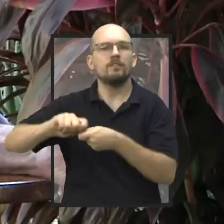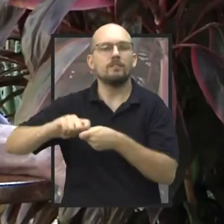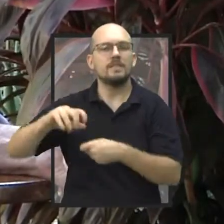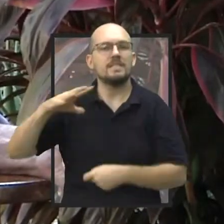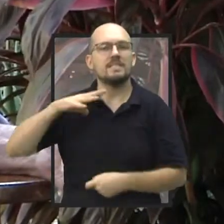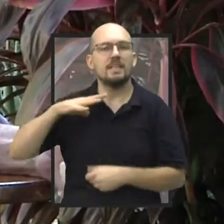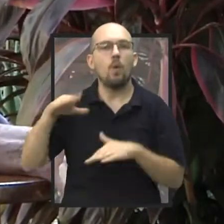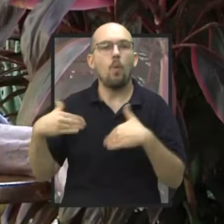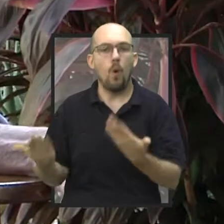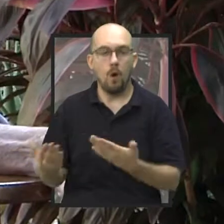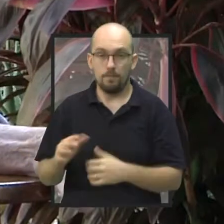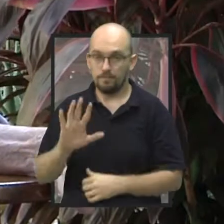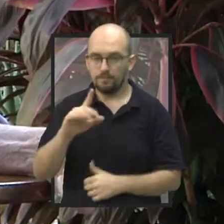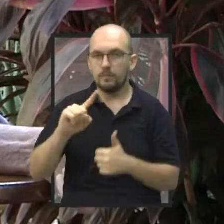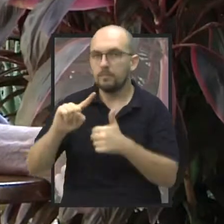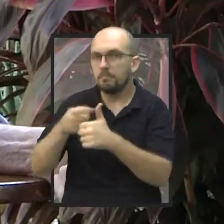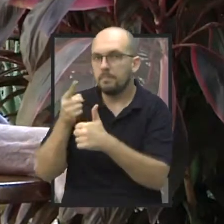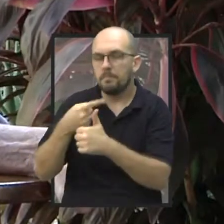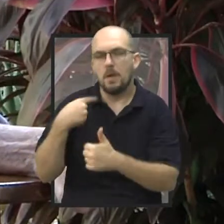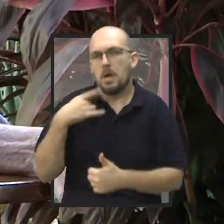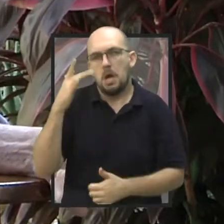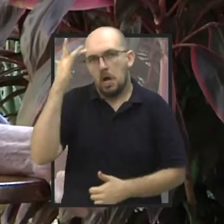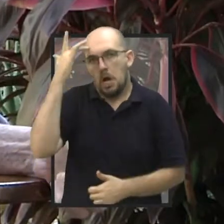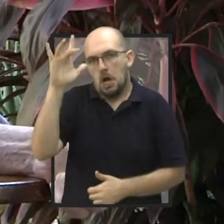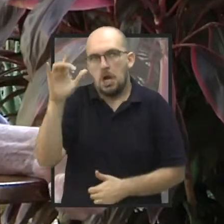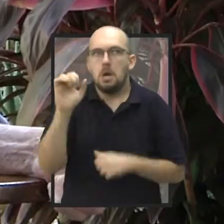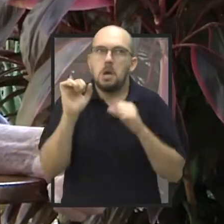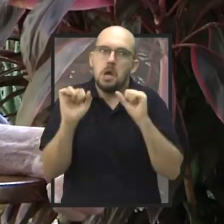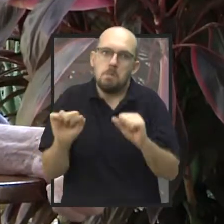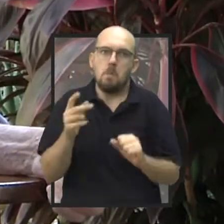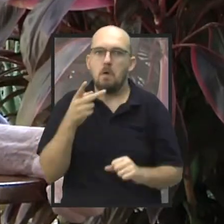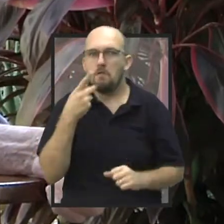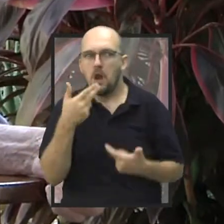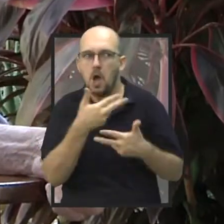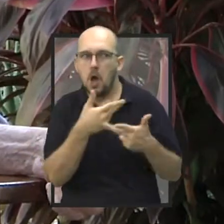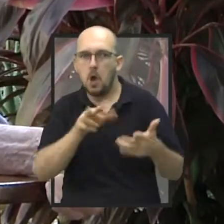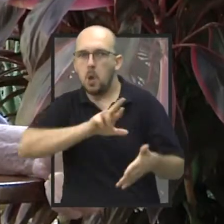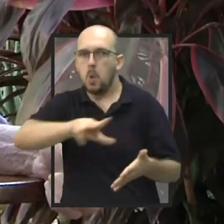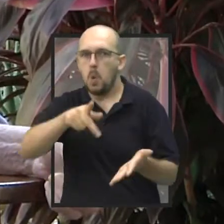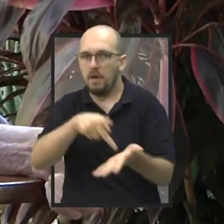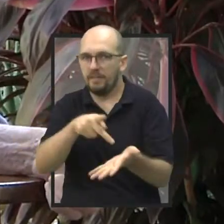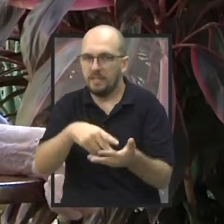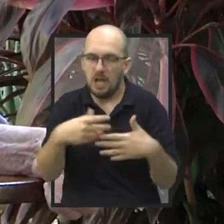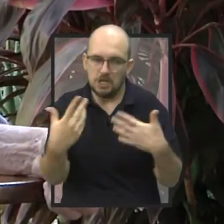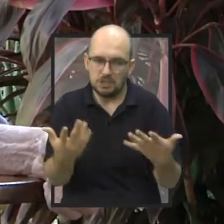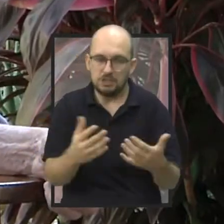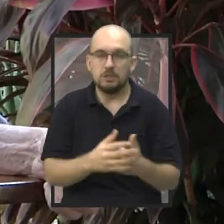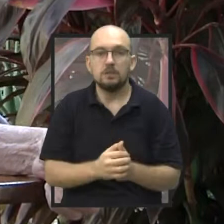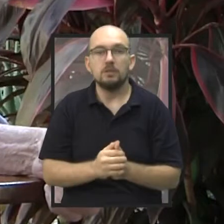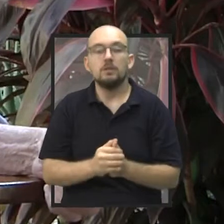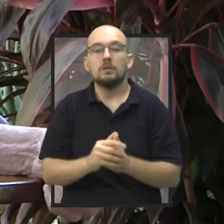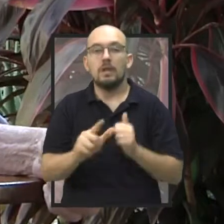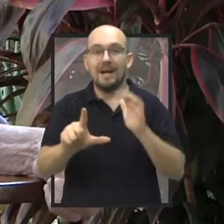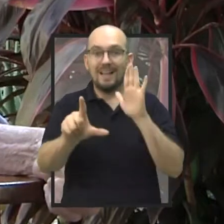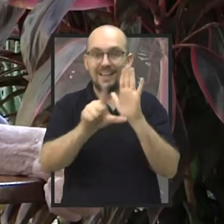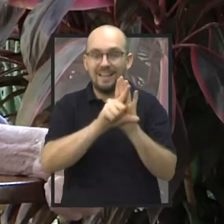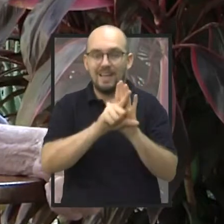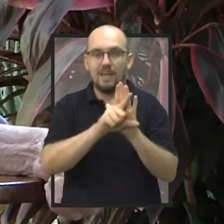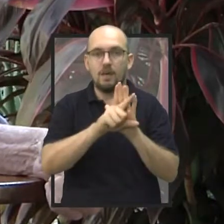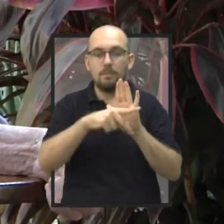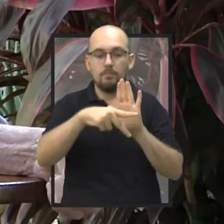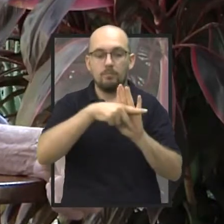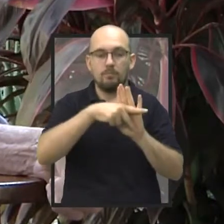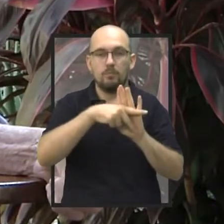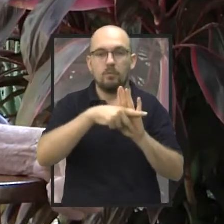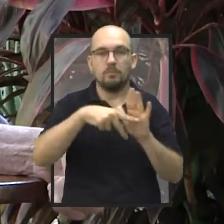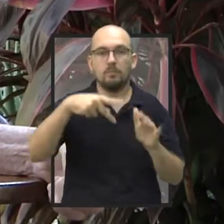Primeiro, eu não sei, pode ser que eu vá falar uma coisa que não é verdade, que a lei orgânica